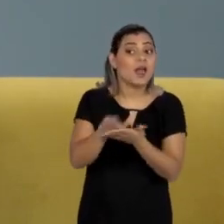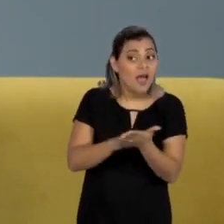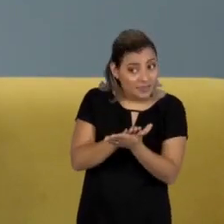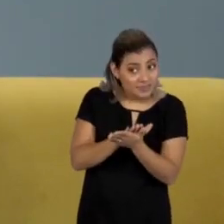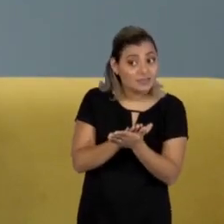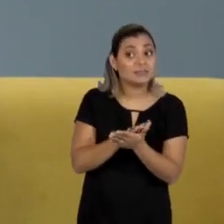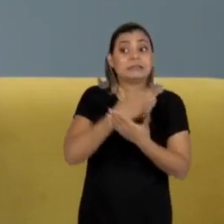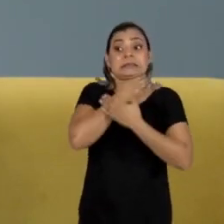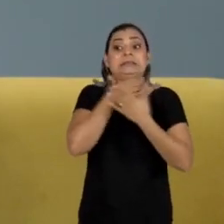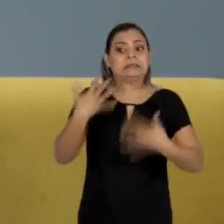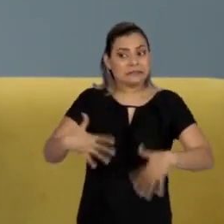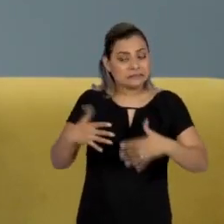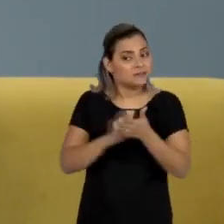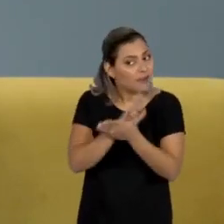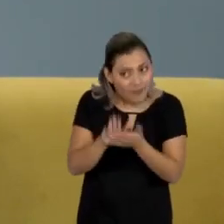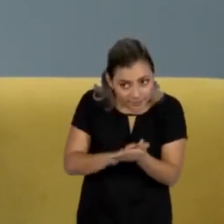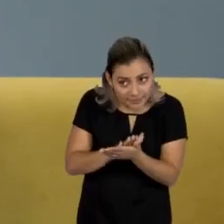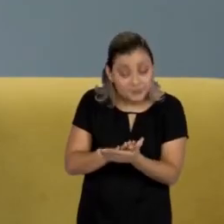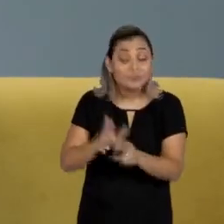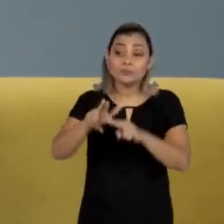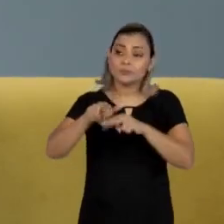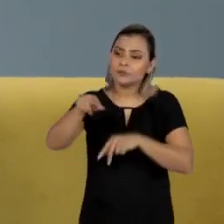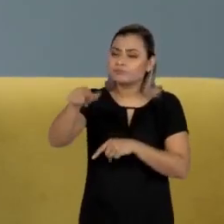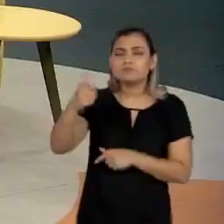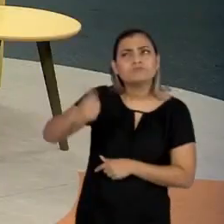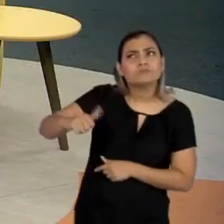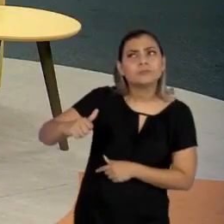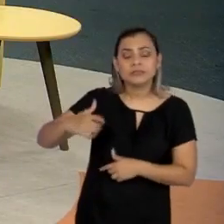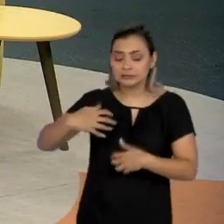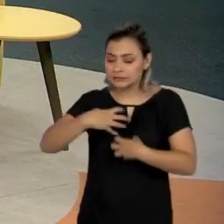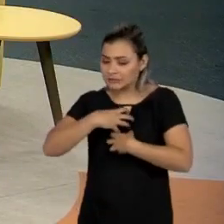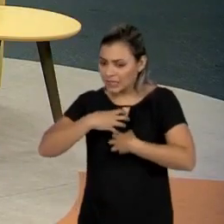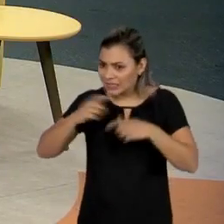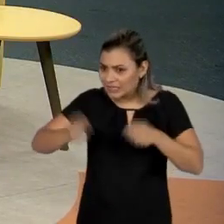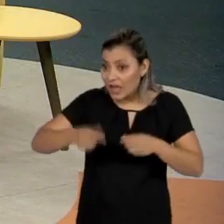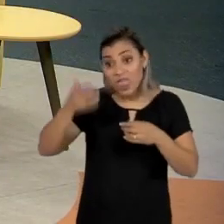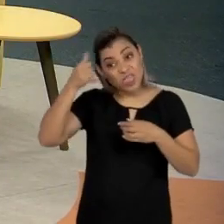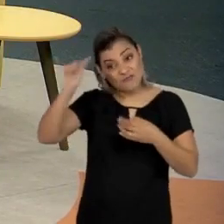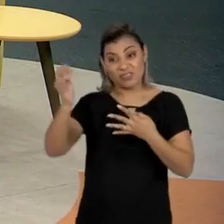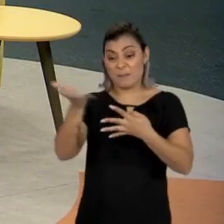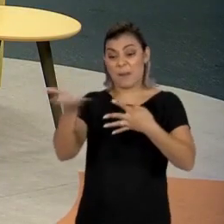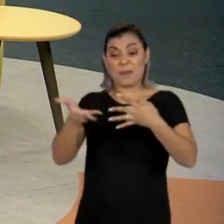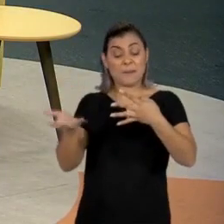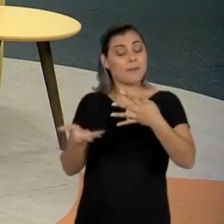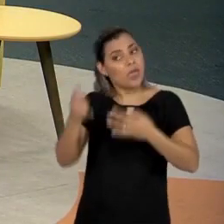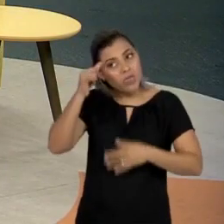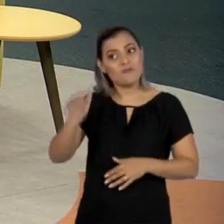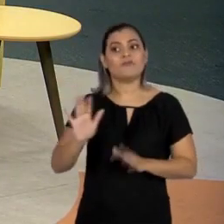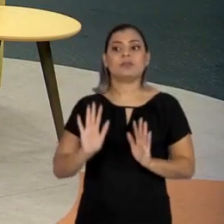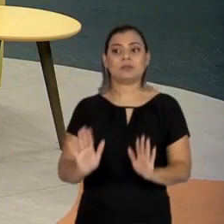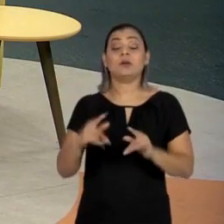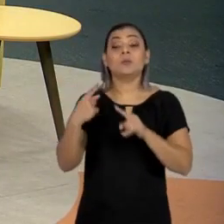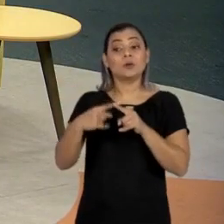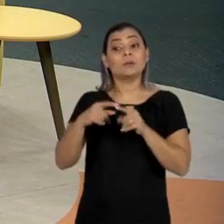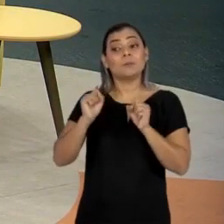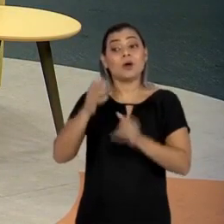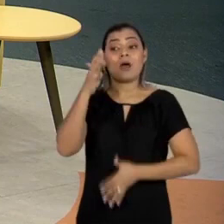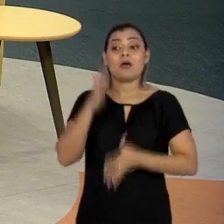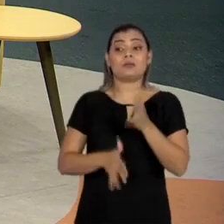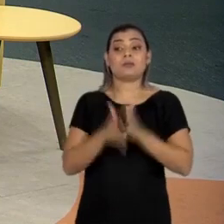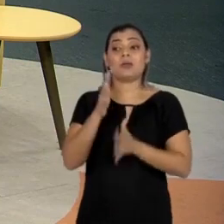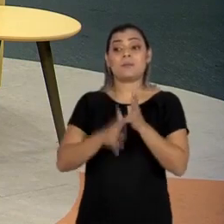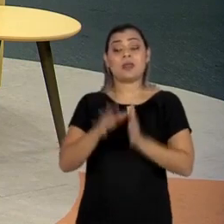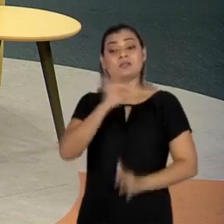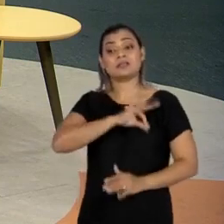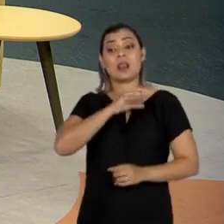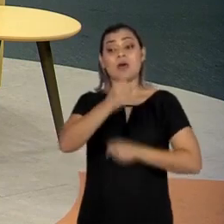pessoas avaliem, de fato, a condição que elas têm de comprar, evitar parcelamentos muito longos, porque isso acaba comprometendo a